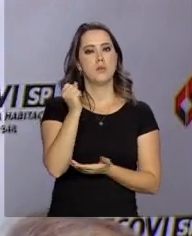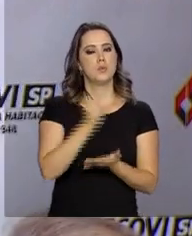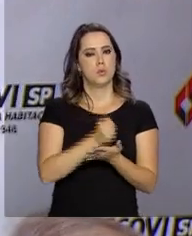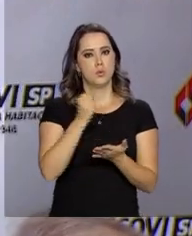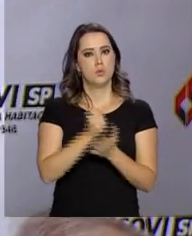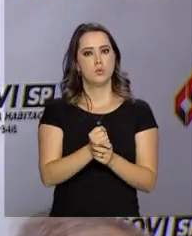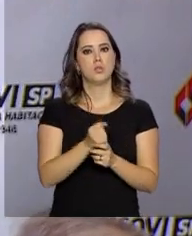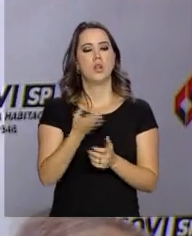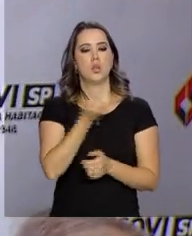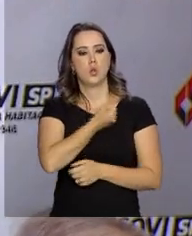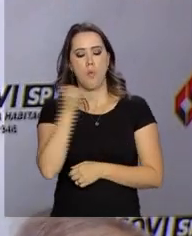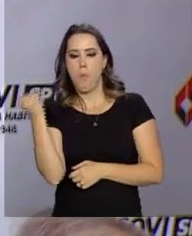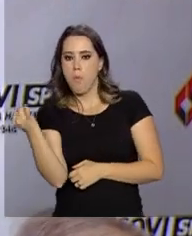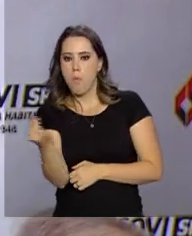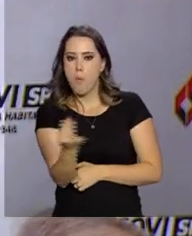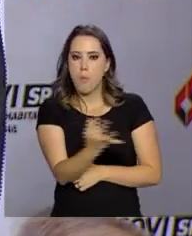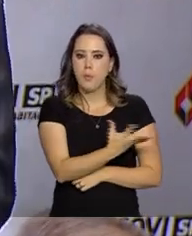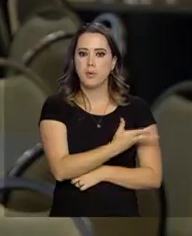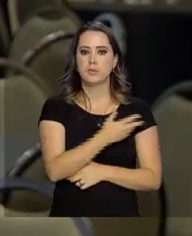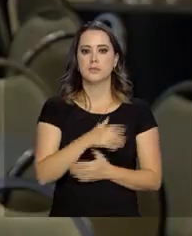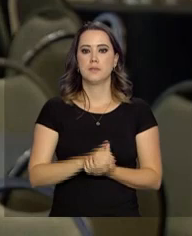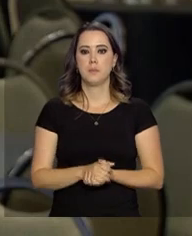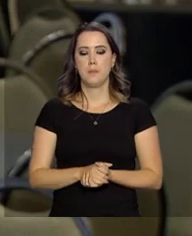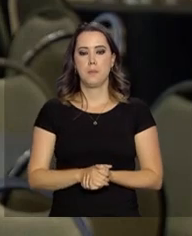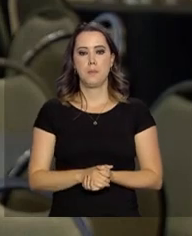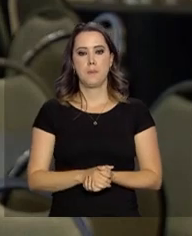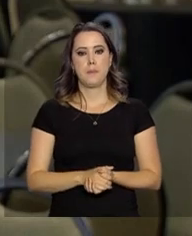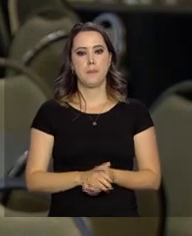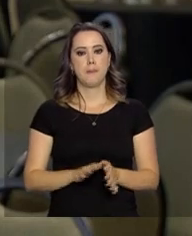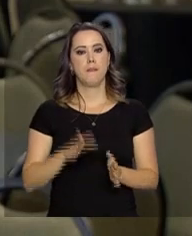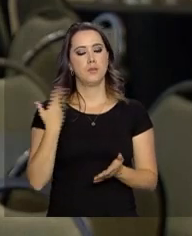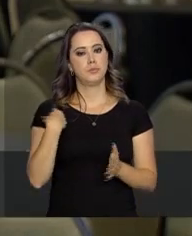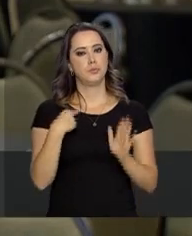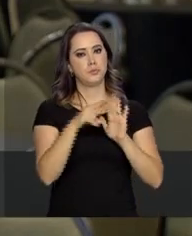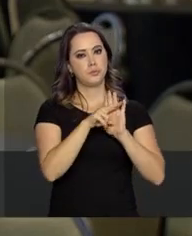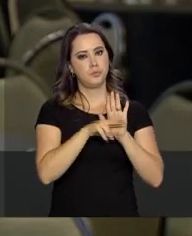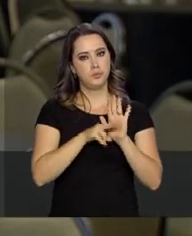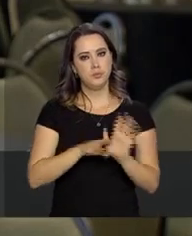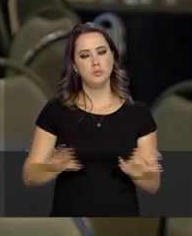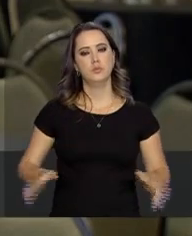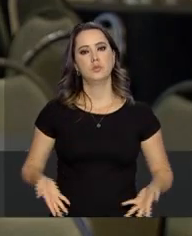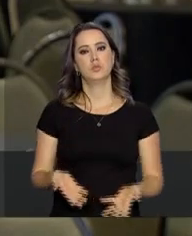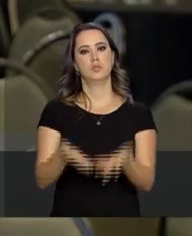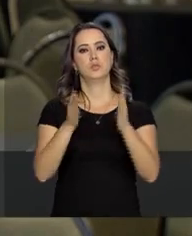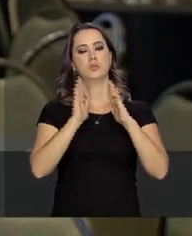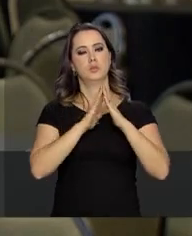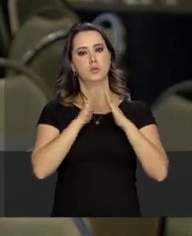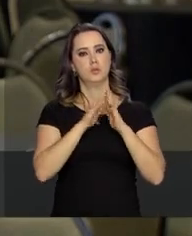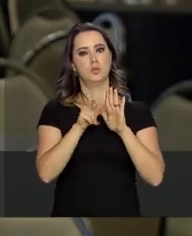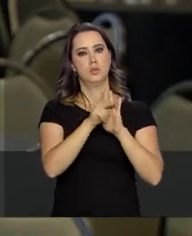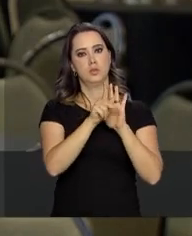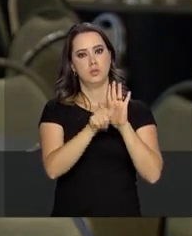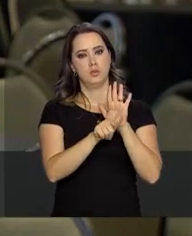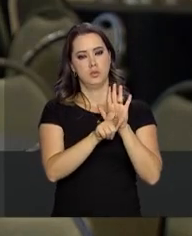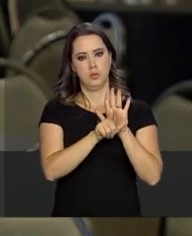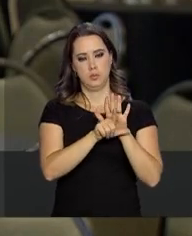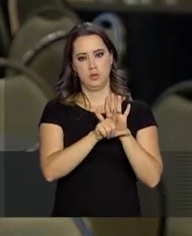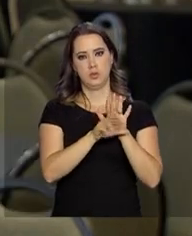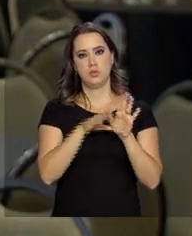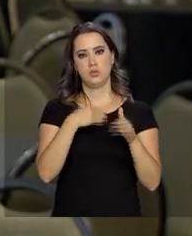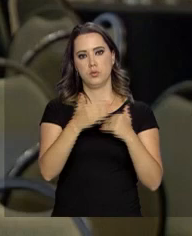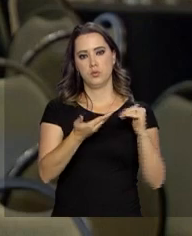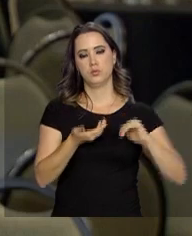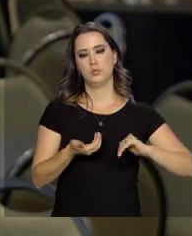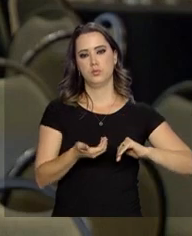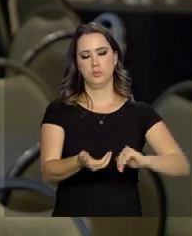em grandes quantidades uma medida de incentivo ao setor imobiliário é um projeto de lei que está em tramitação no congresso